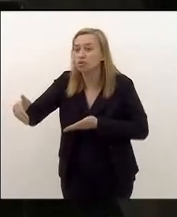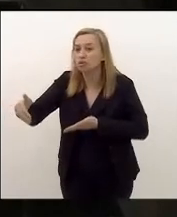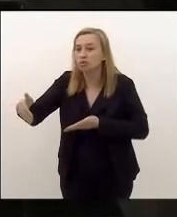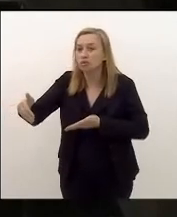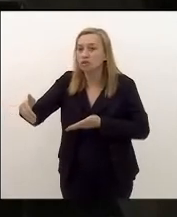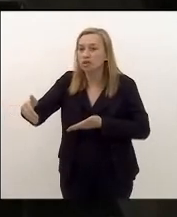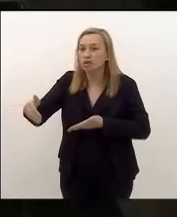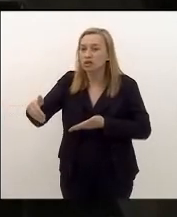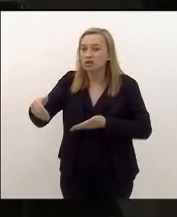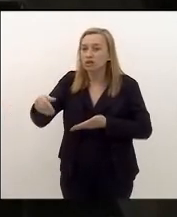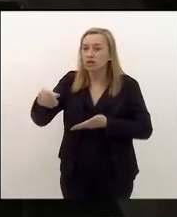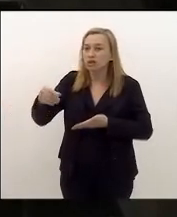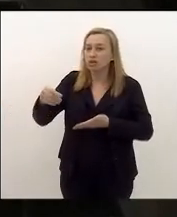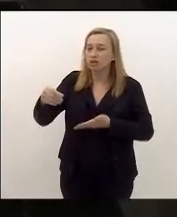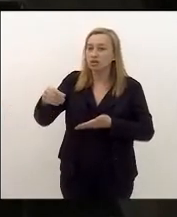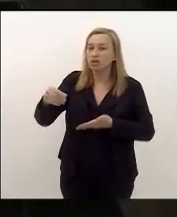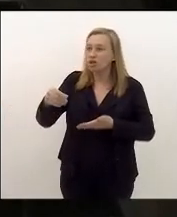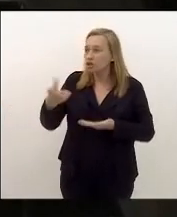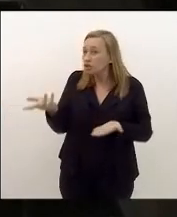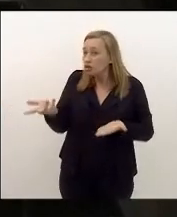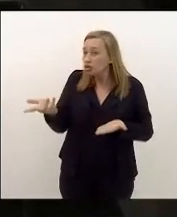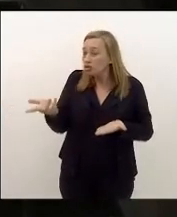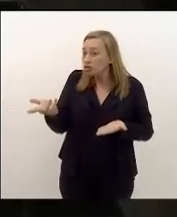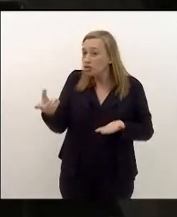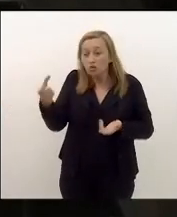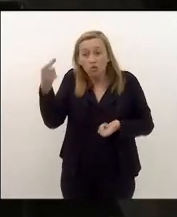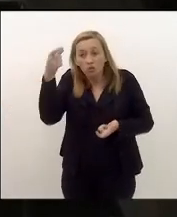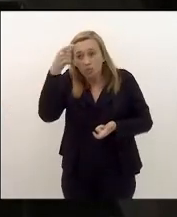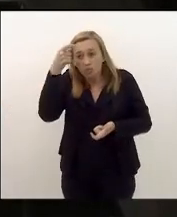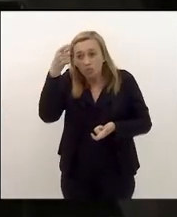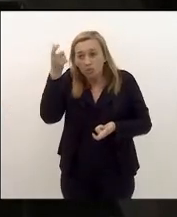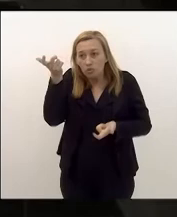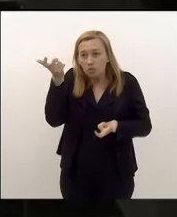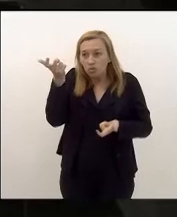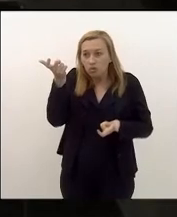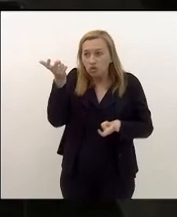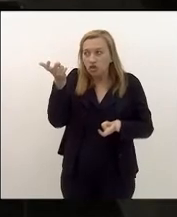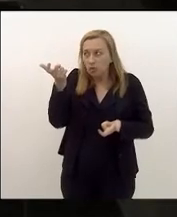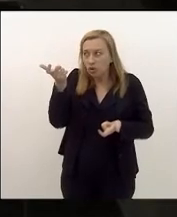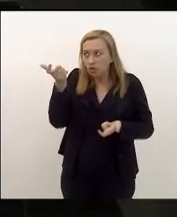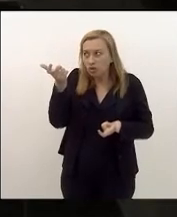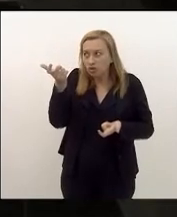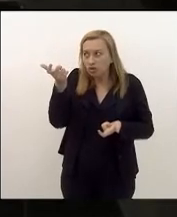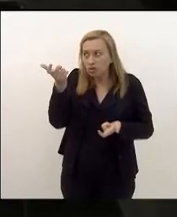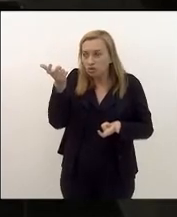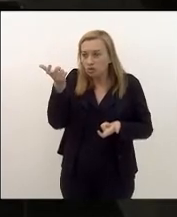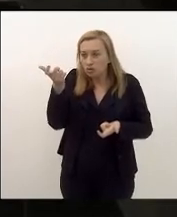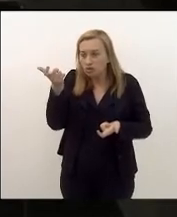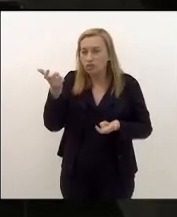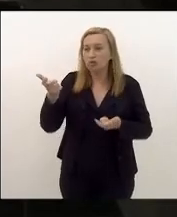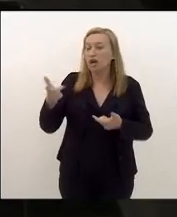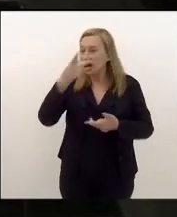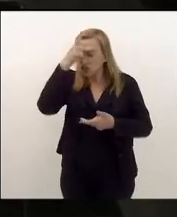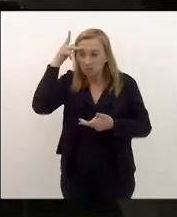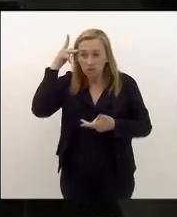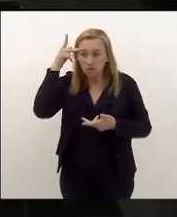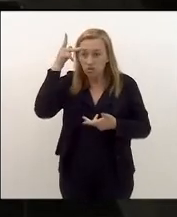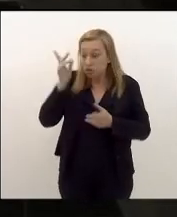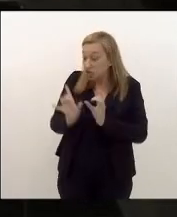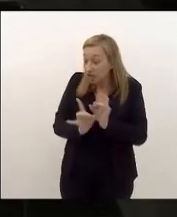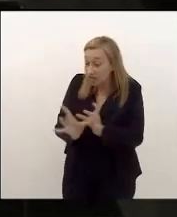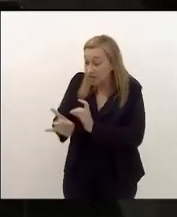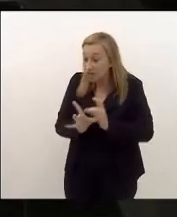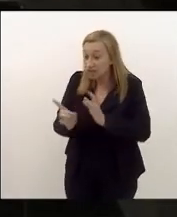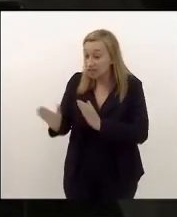a chibata, os vendilhões do templo. Por quê? Porque estavam